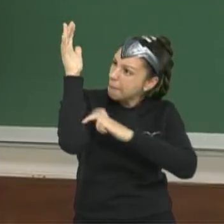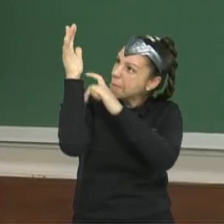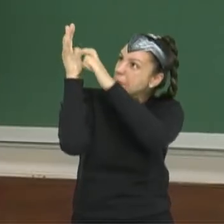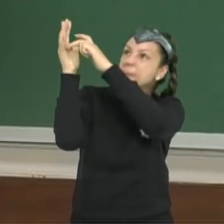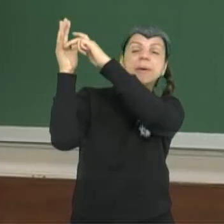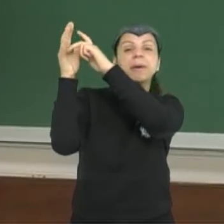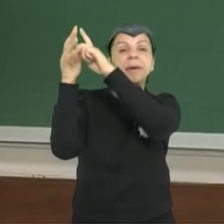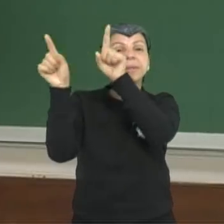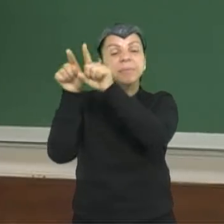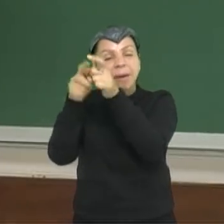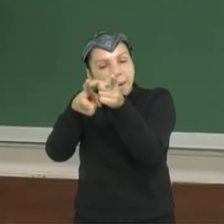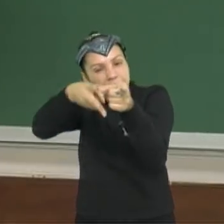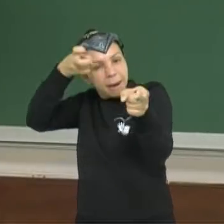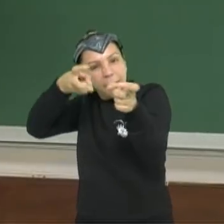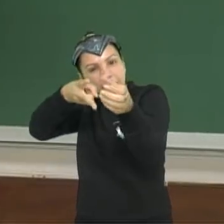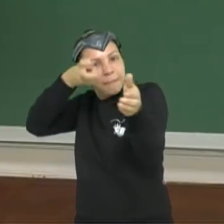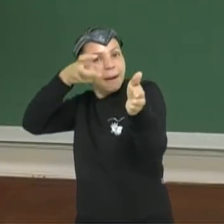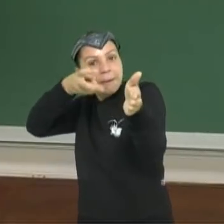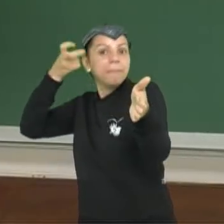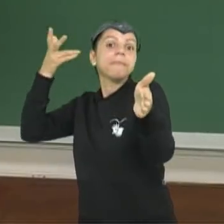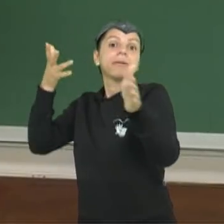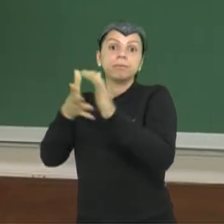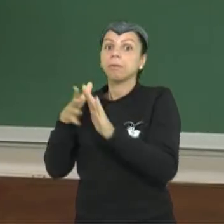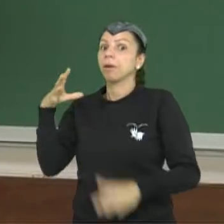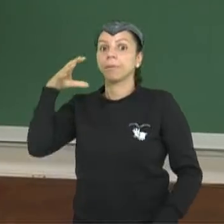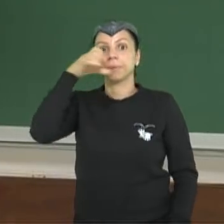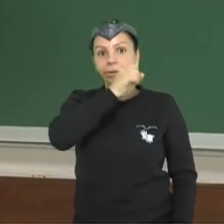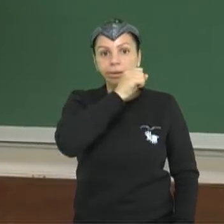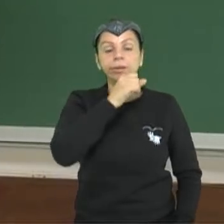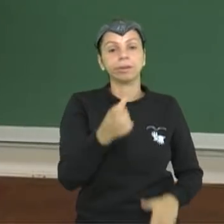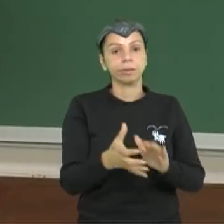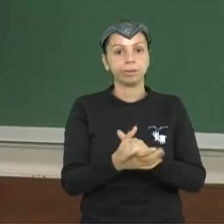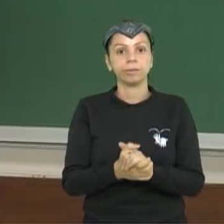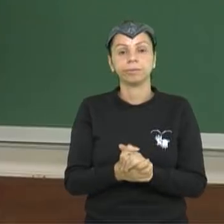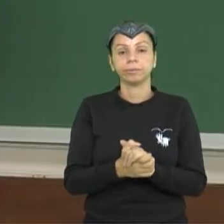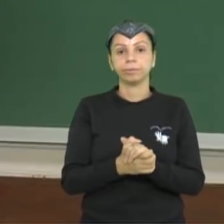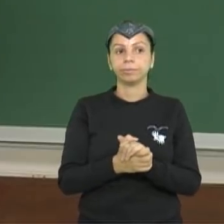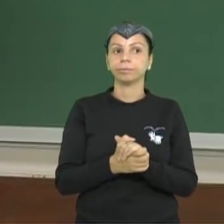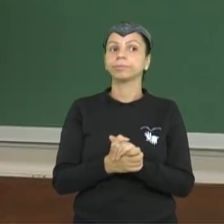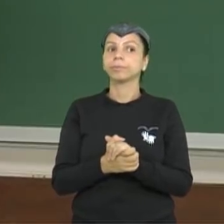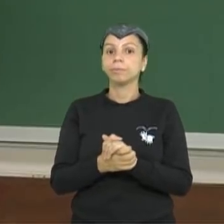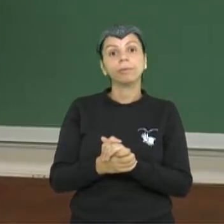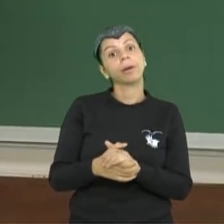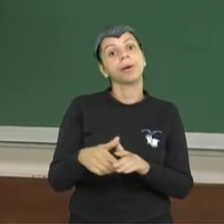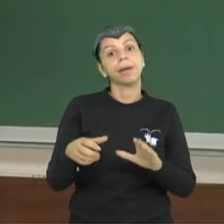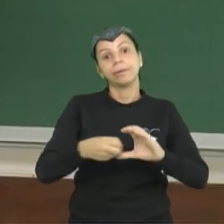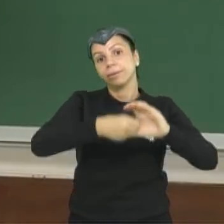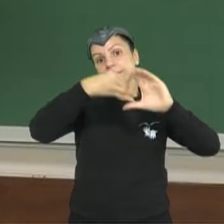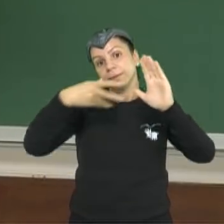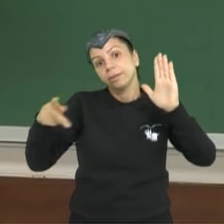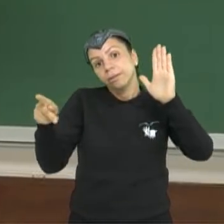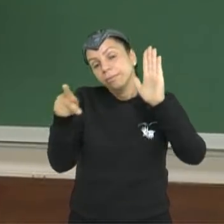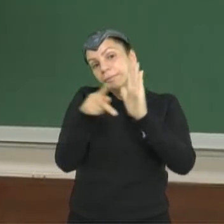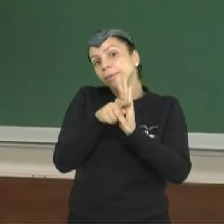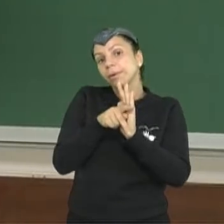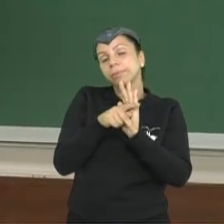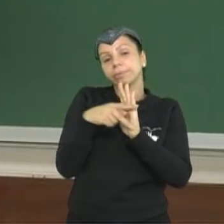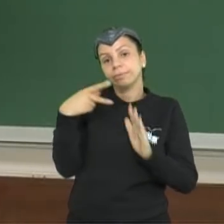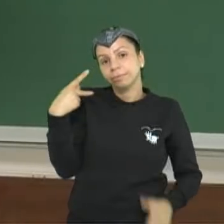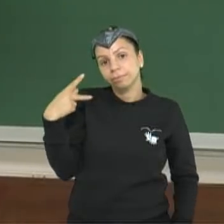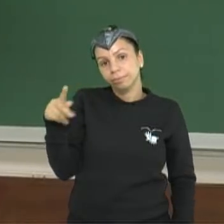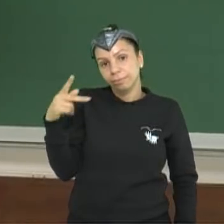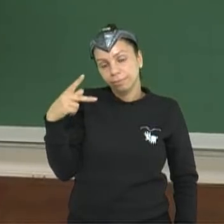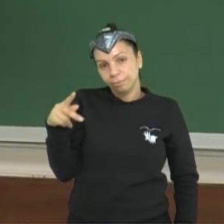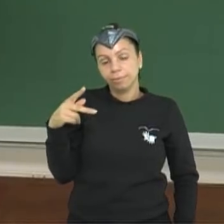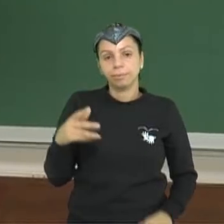fica soltando as suas flechas, tudo com rapidez. Essas são as qualidades dele, as características